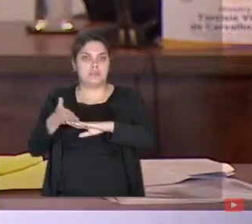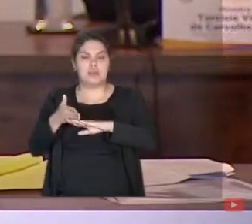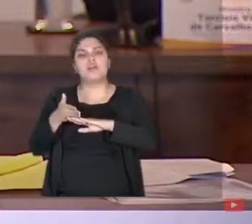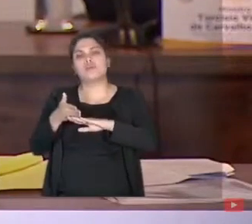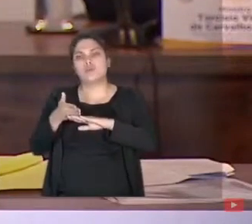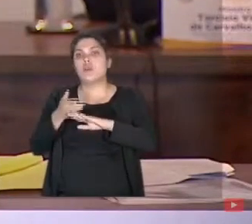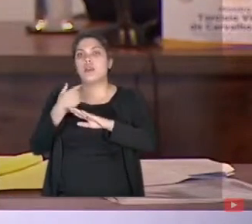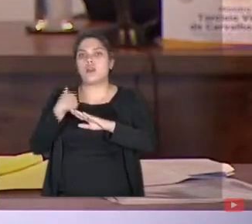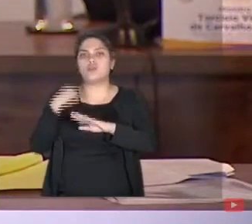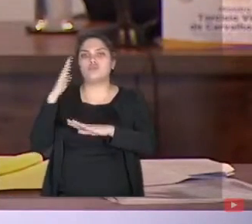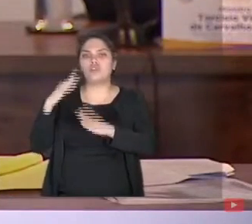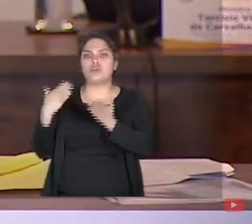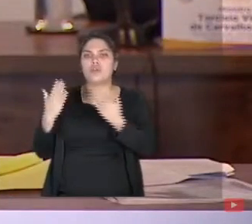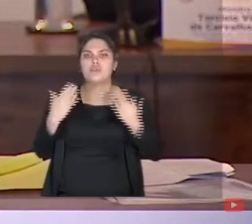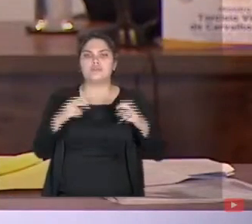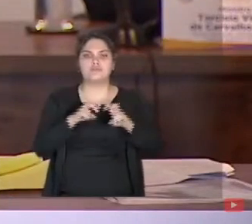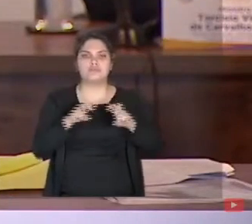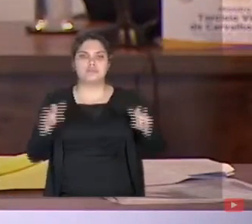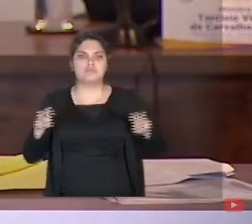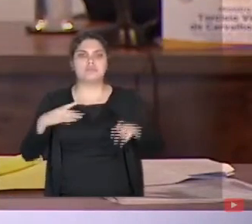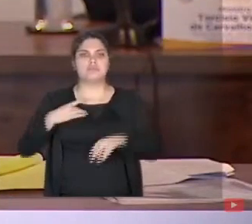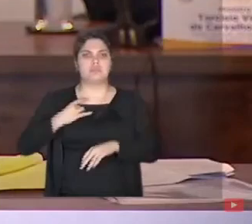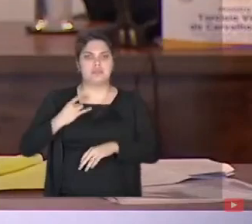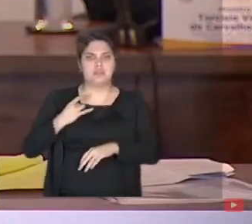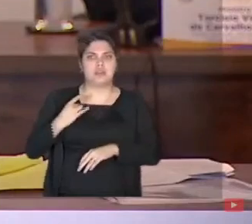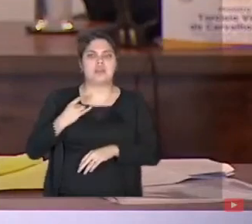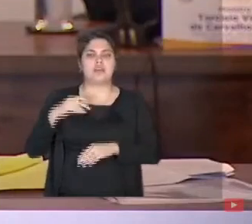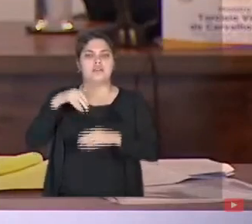com as pessoas, conversei até com mesários,